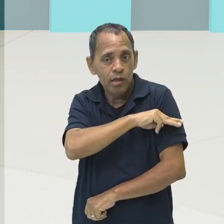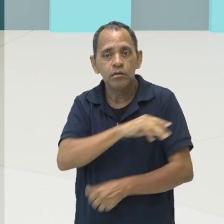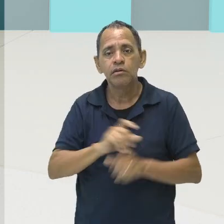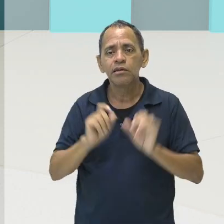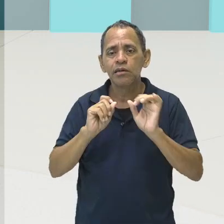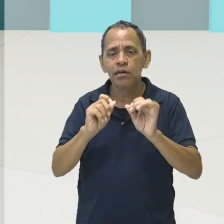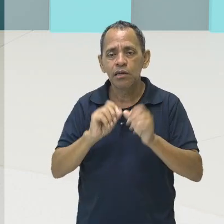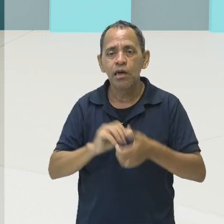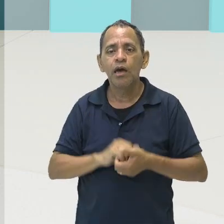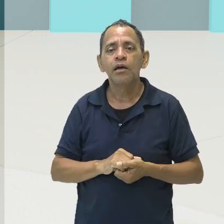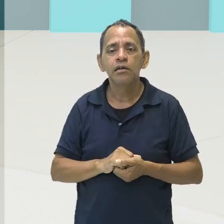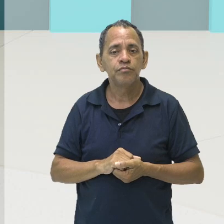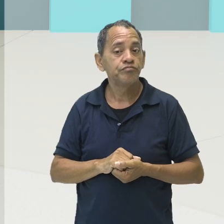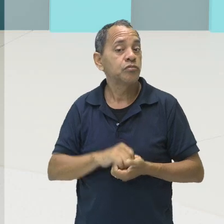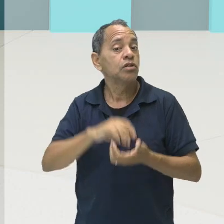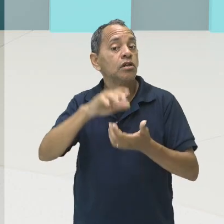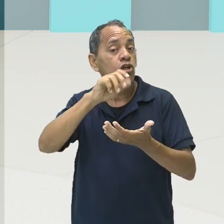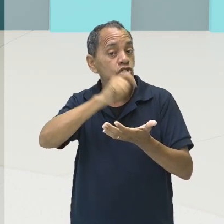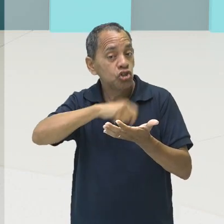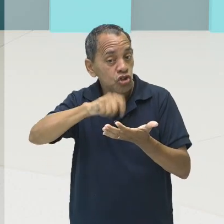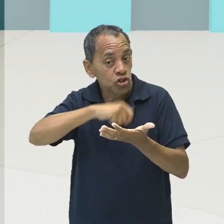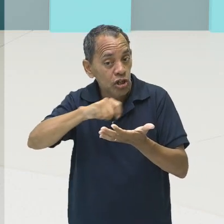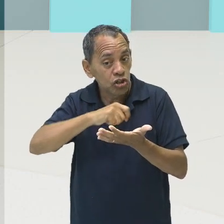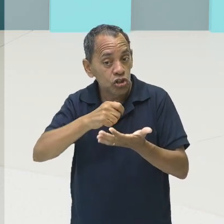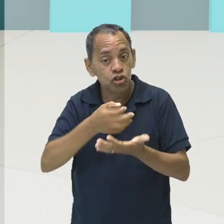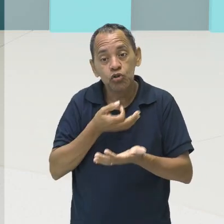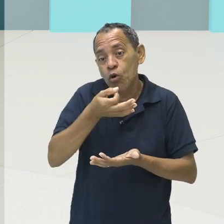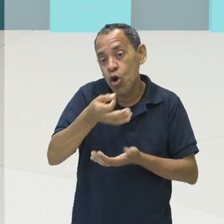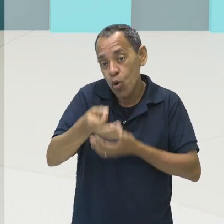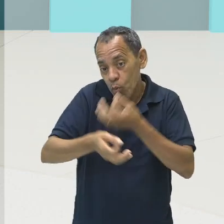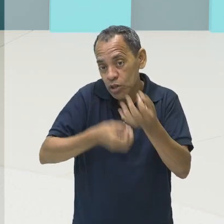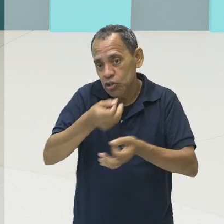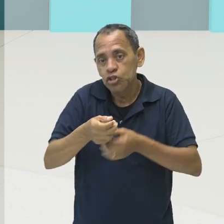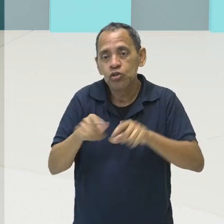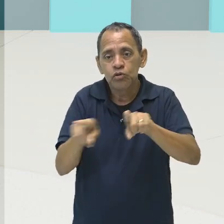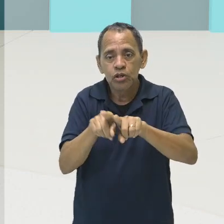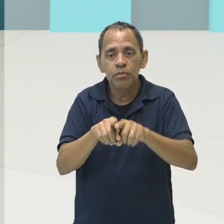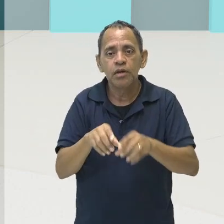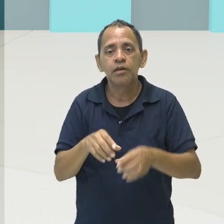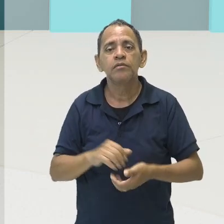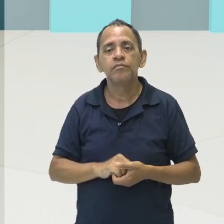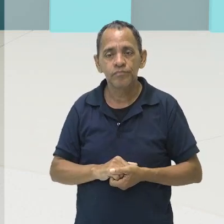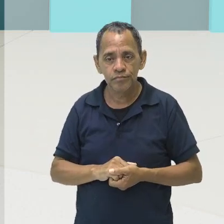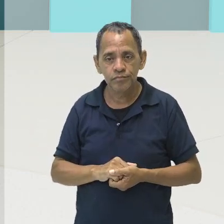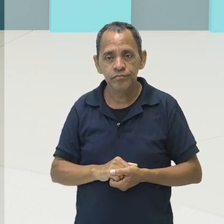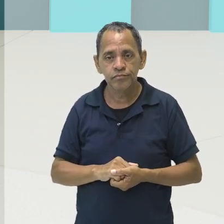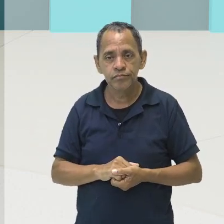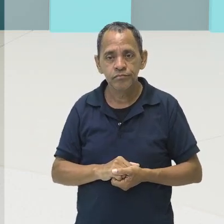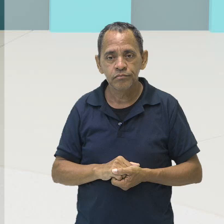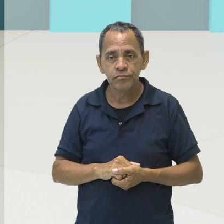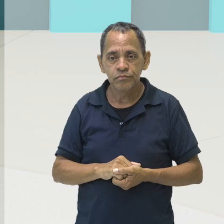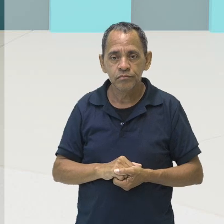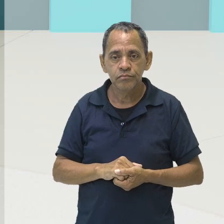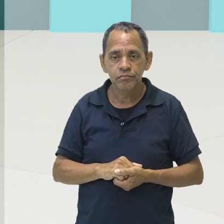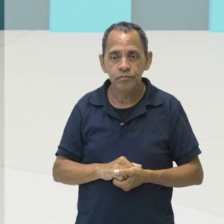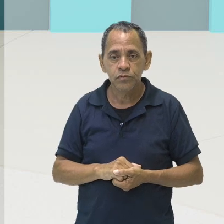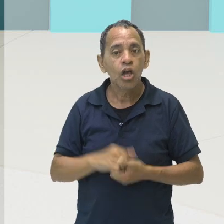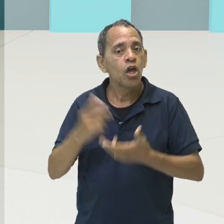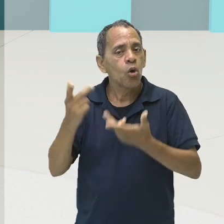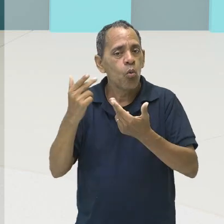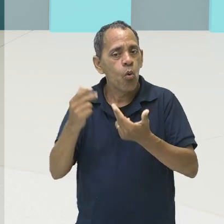é o texto dissertativo argumentativo. E assim como a receita de bolo, né, ele também tem